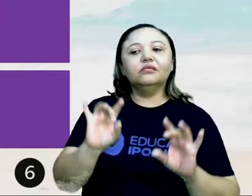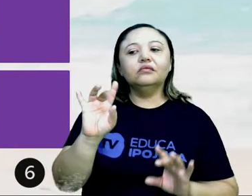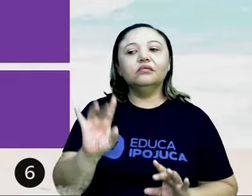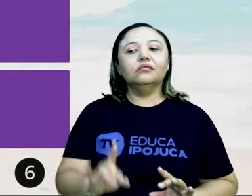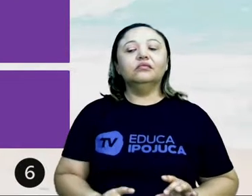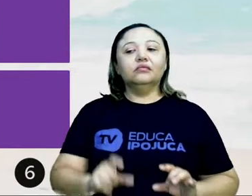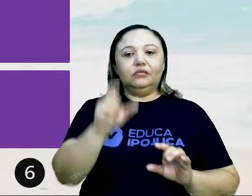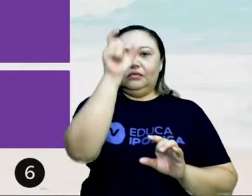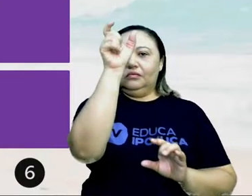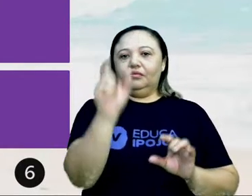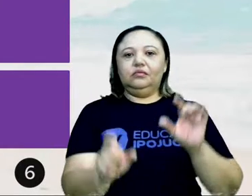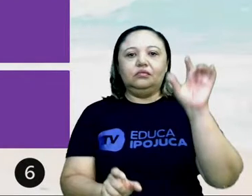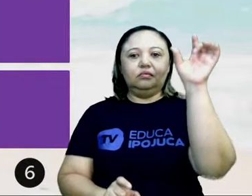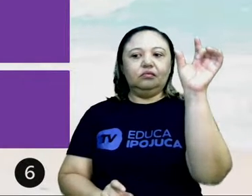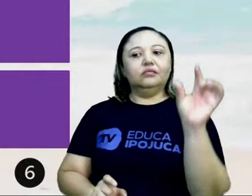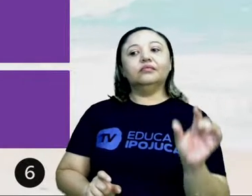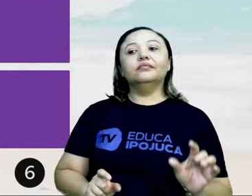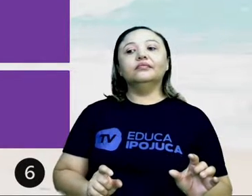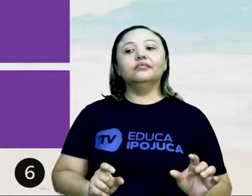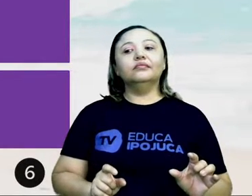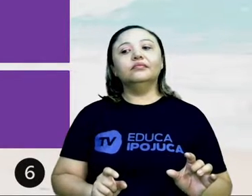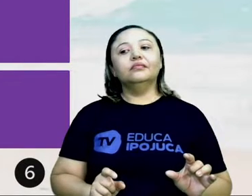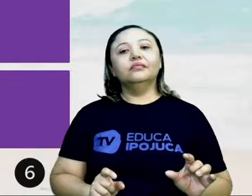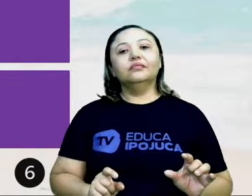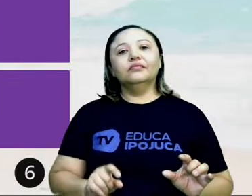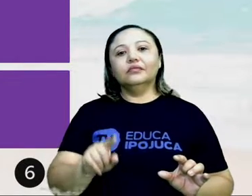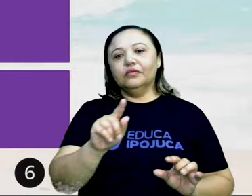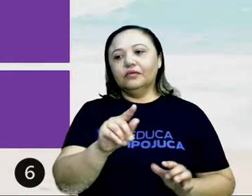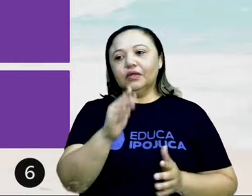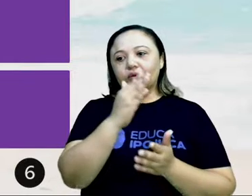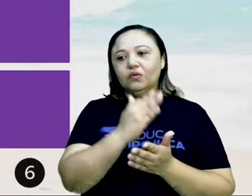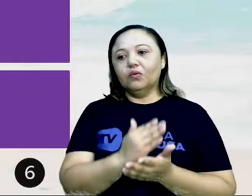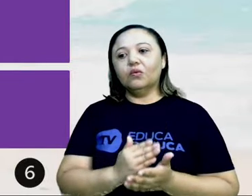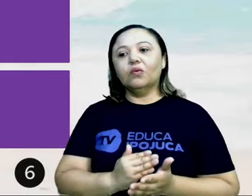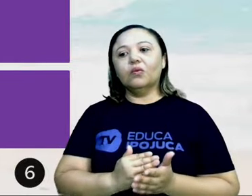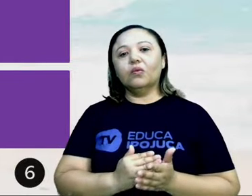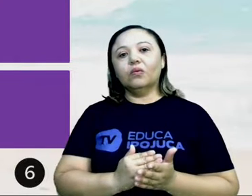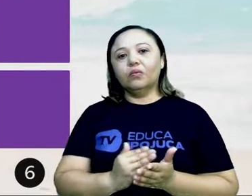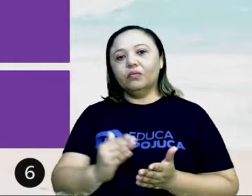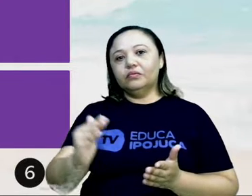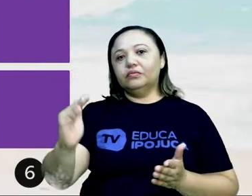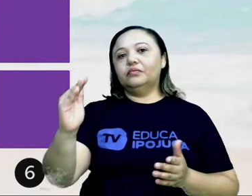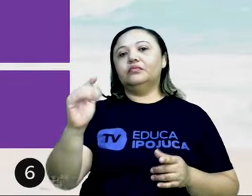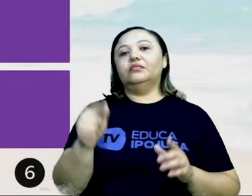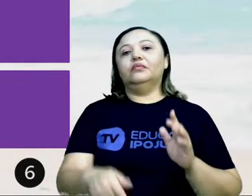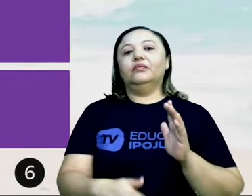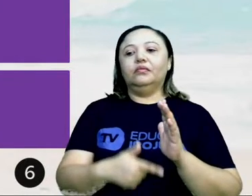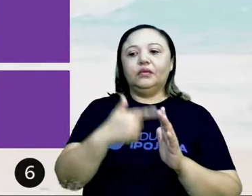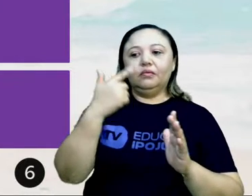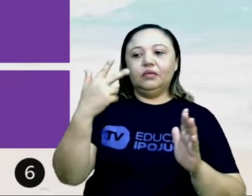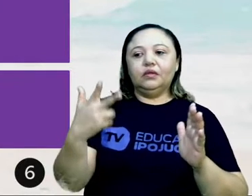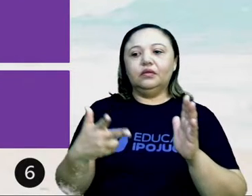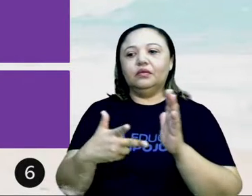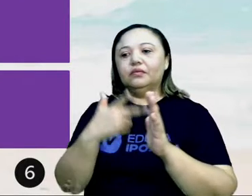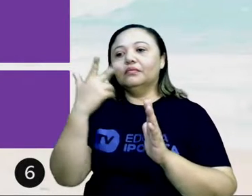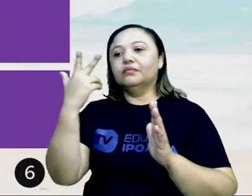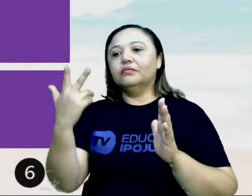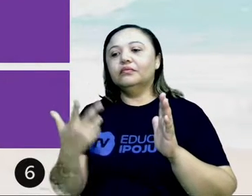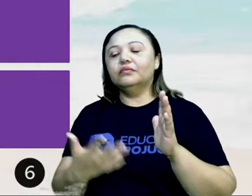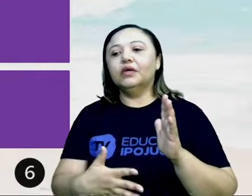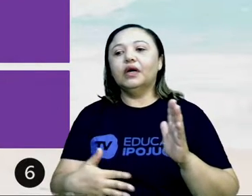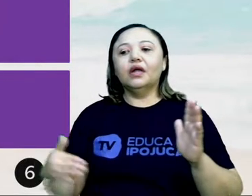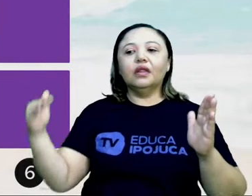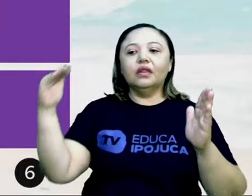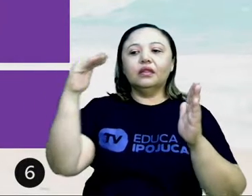das colunas a partir daqui, tá certo? A gente vai começar a primeira, a segunda, a terceira, a quarta, a quinta, até